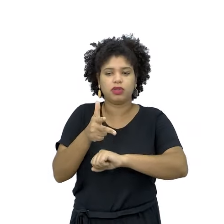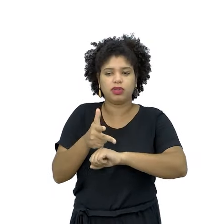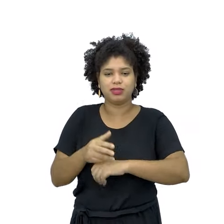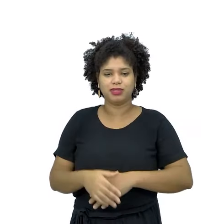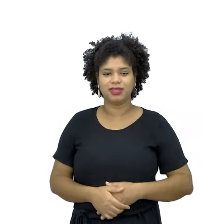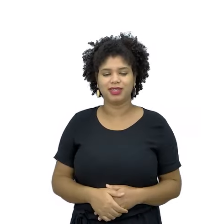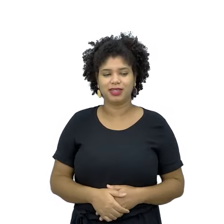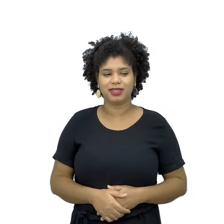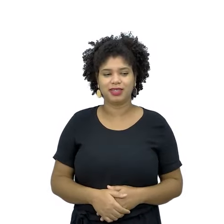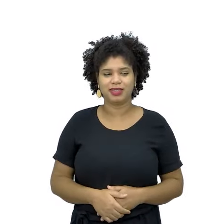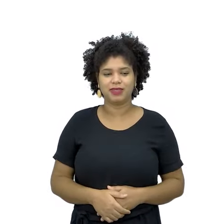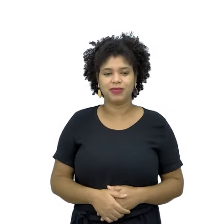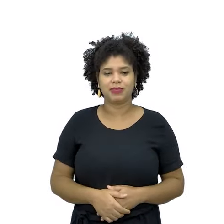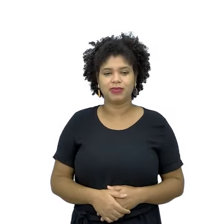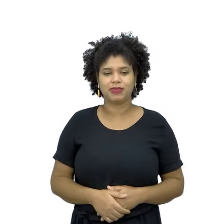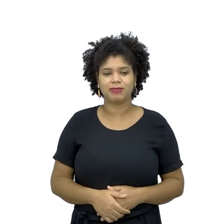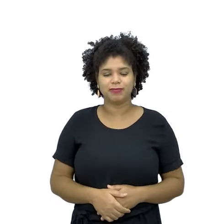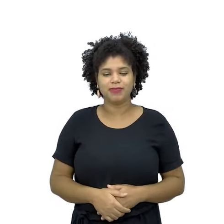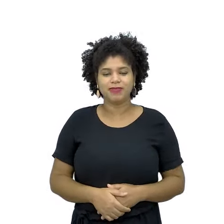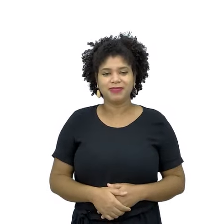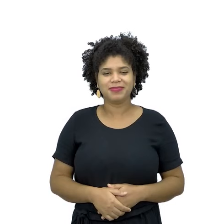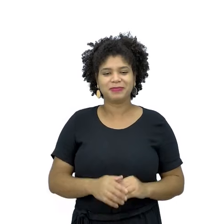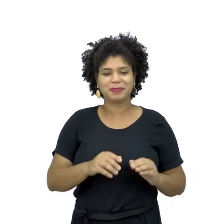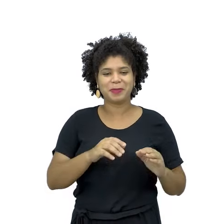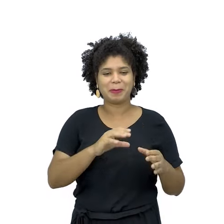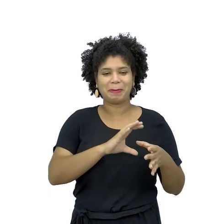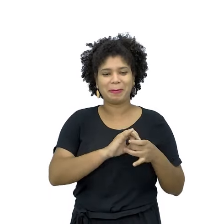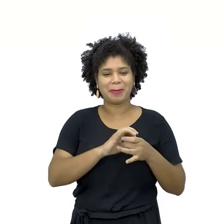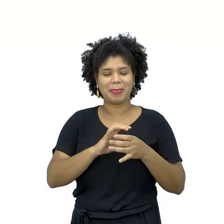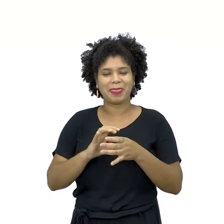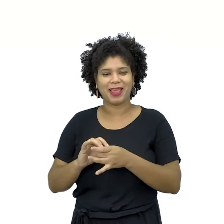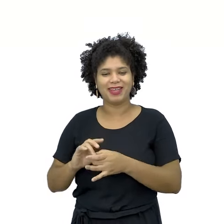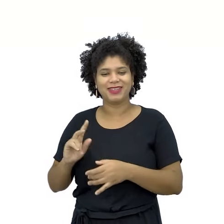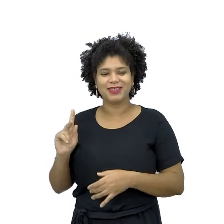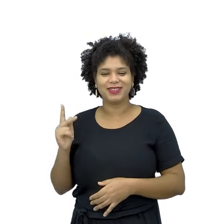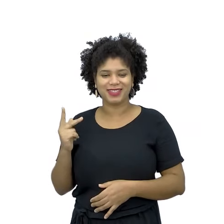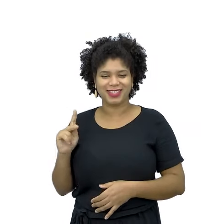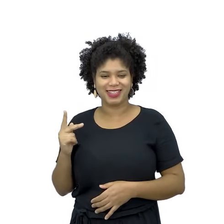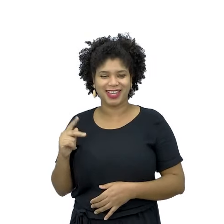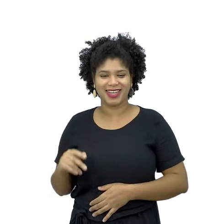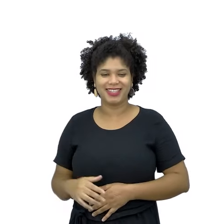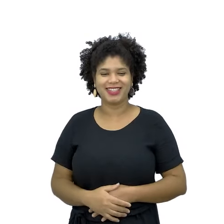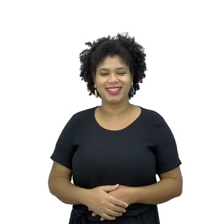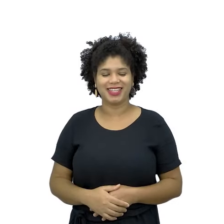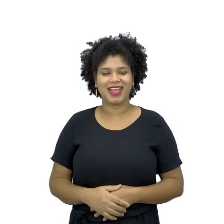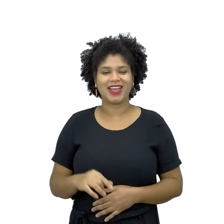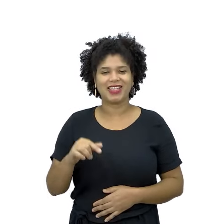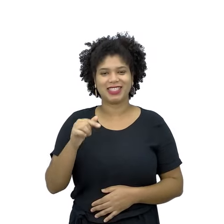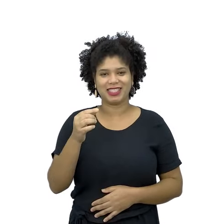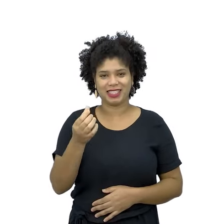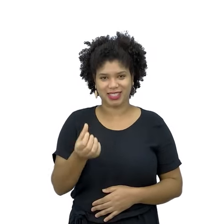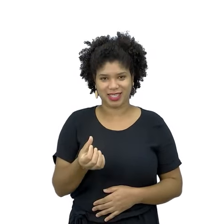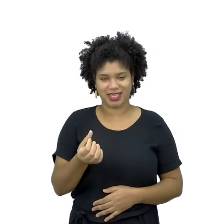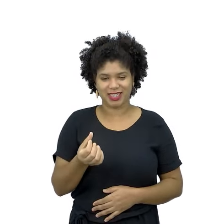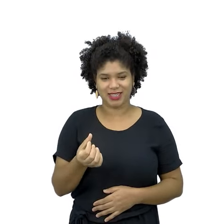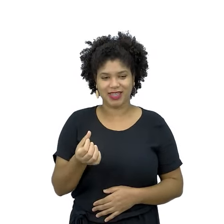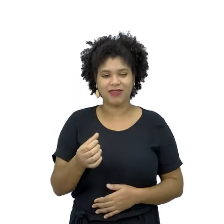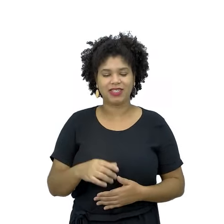A importância do contexto histórico, por exemplo, na aula 5 e